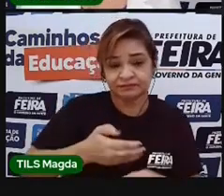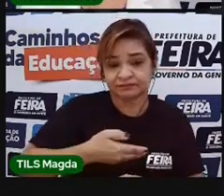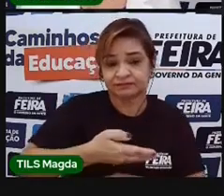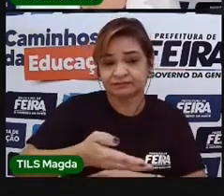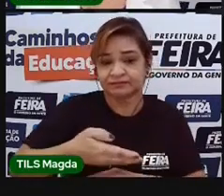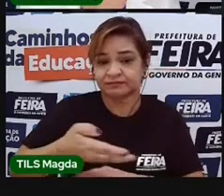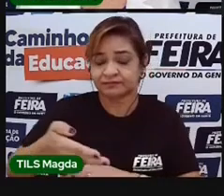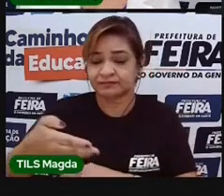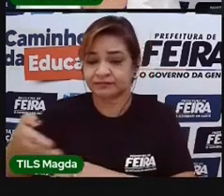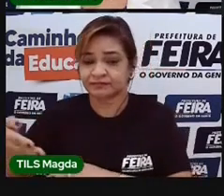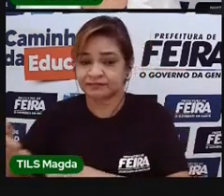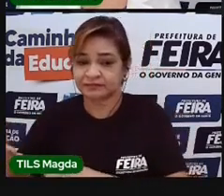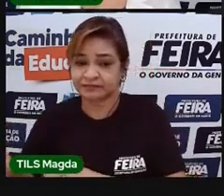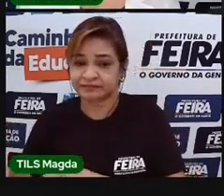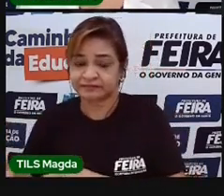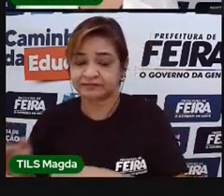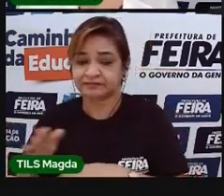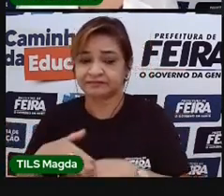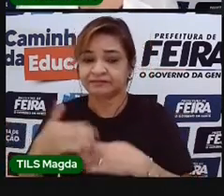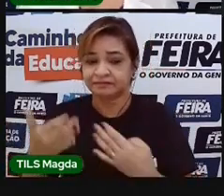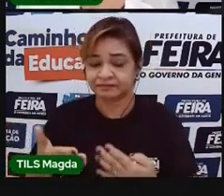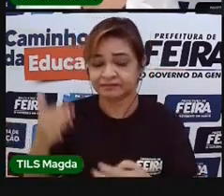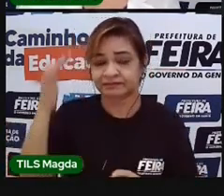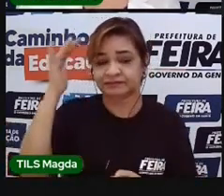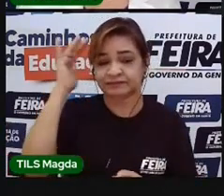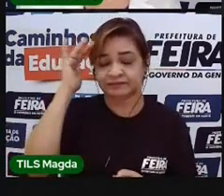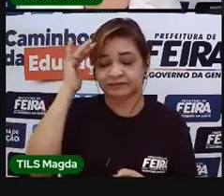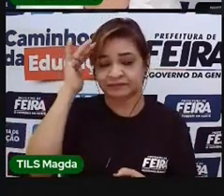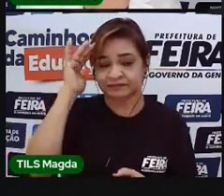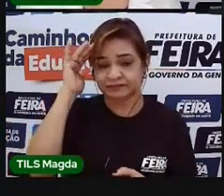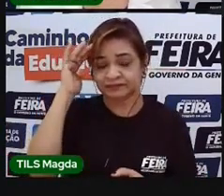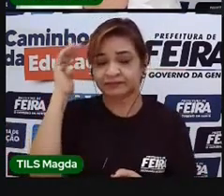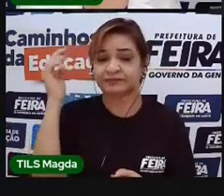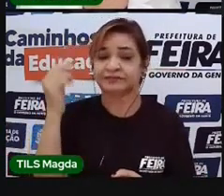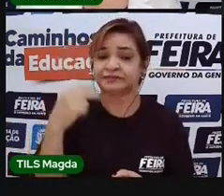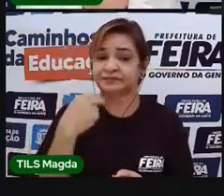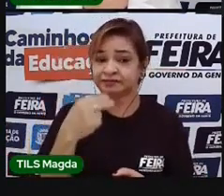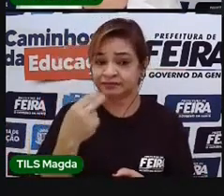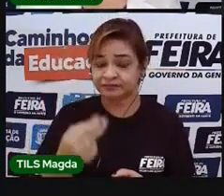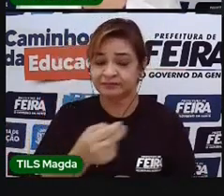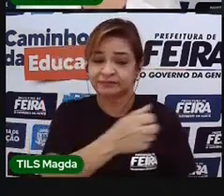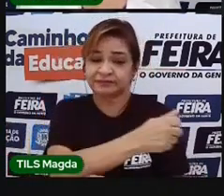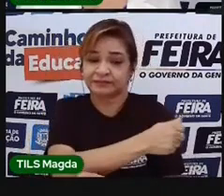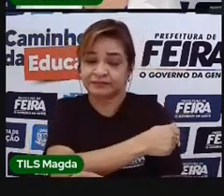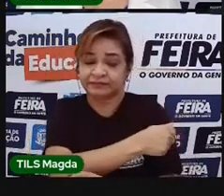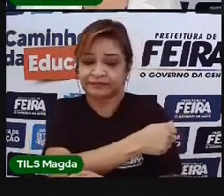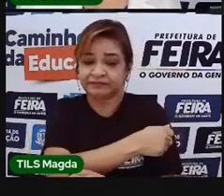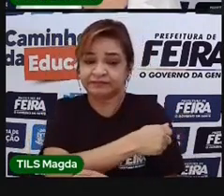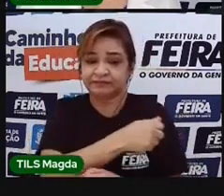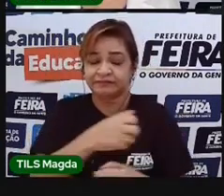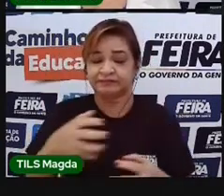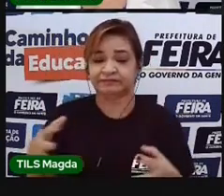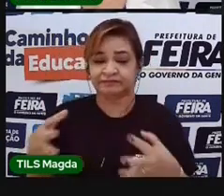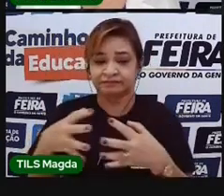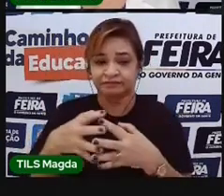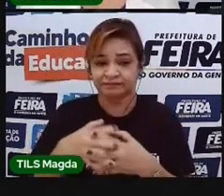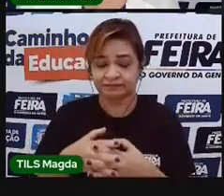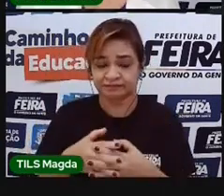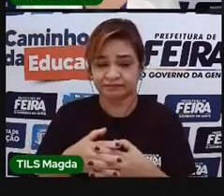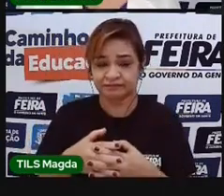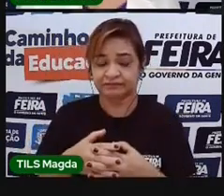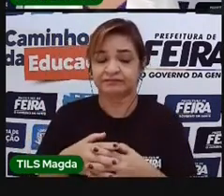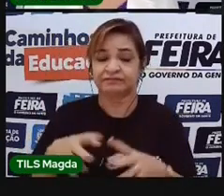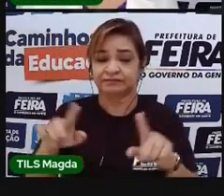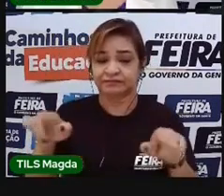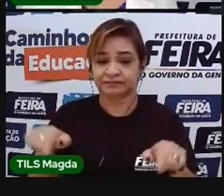repertório lexical, relativo ao contexto social do estudante, para a interação em classe, conforme